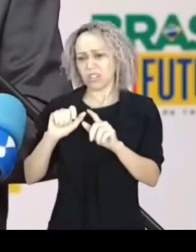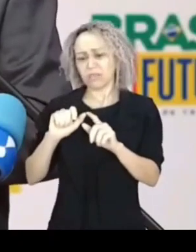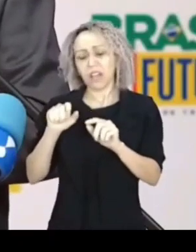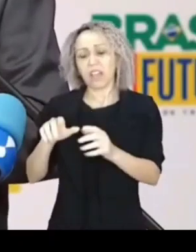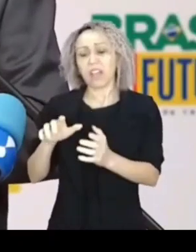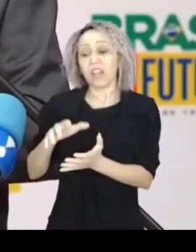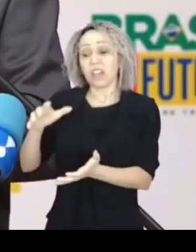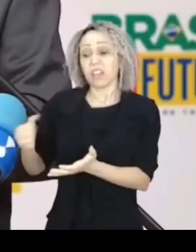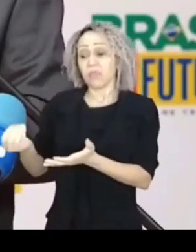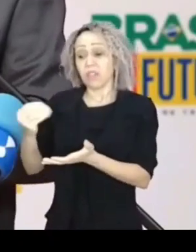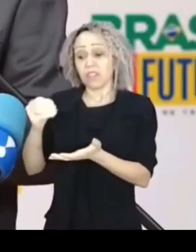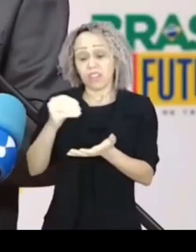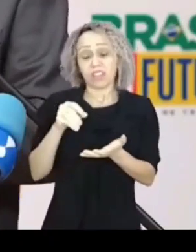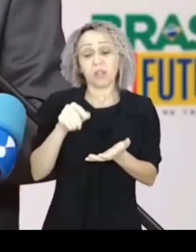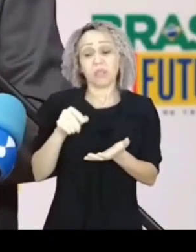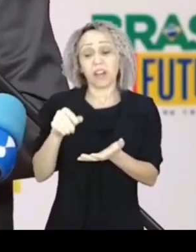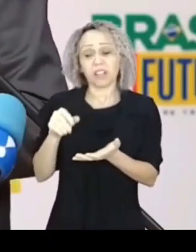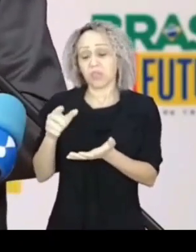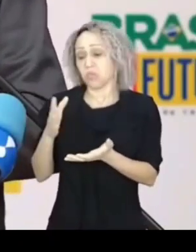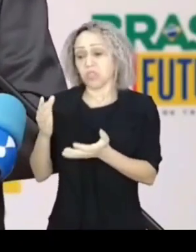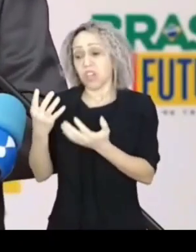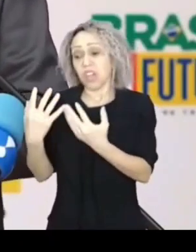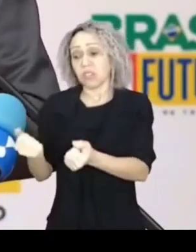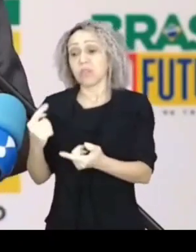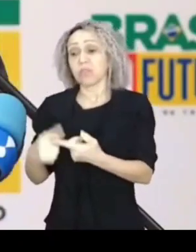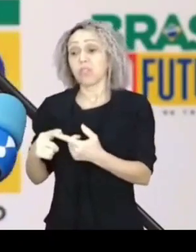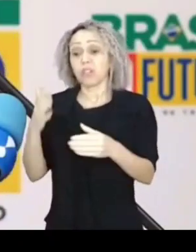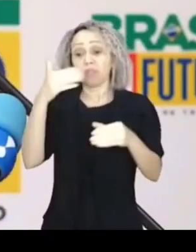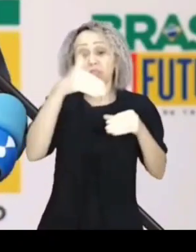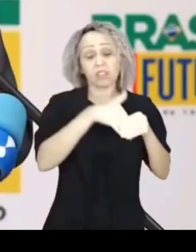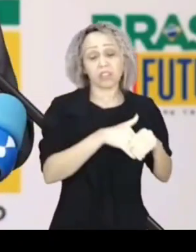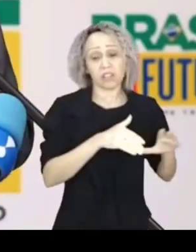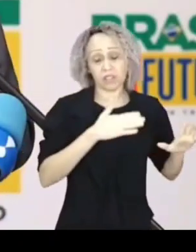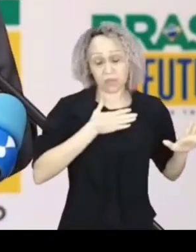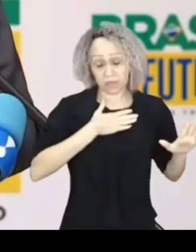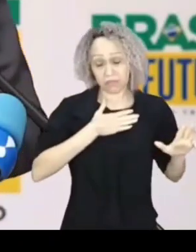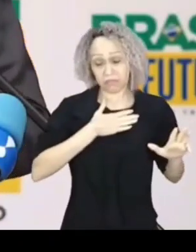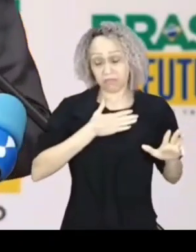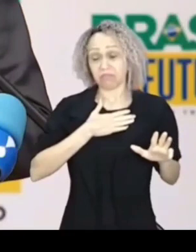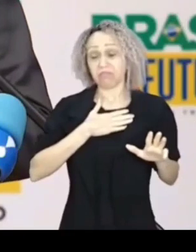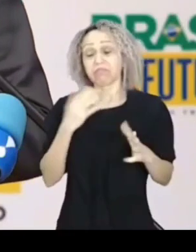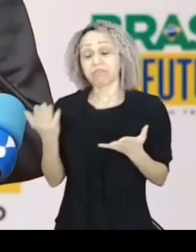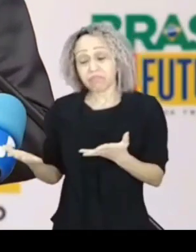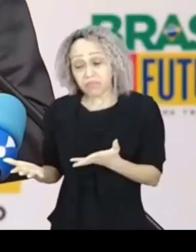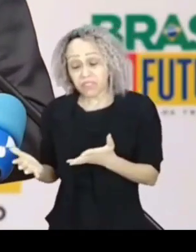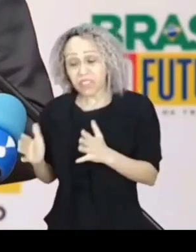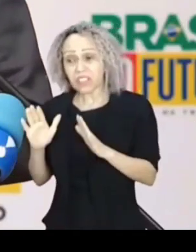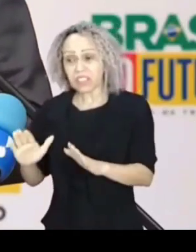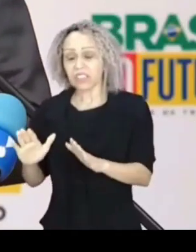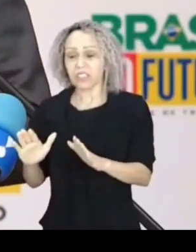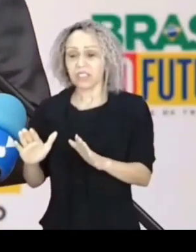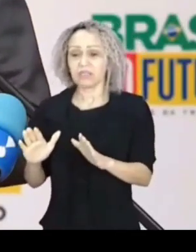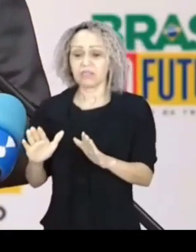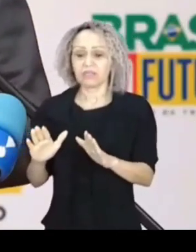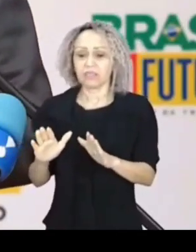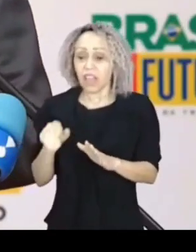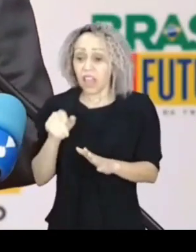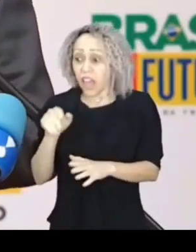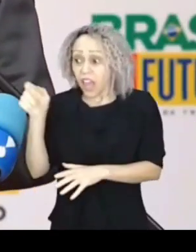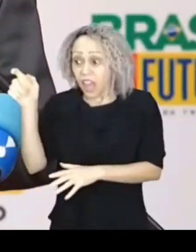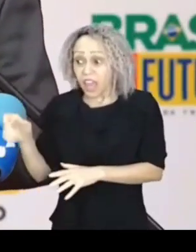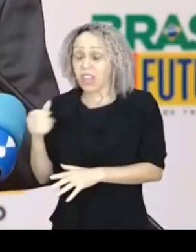receber processo, essa gente pode receber punição, mas as pessoas que necessitam podem ficar tranquilo que nós saberemos